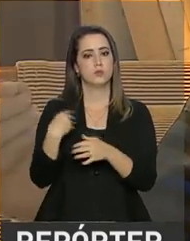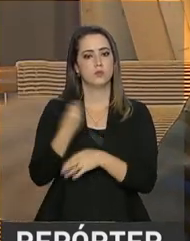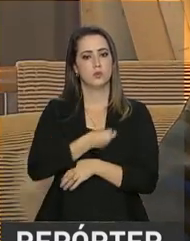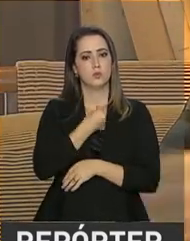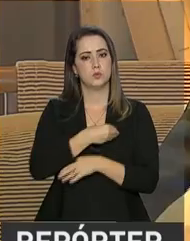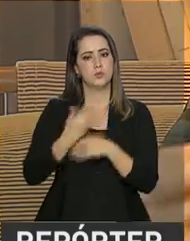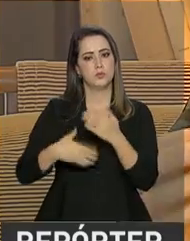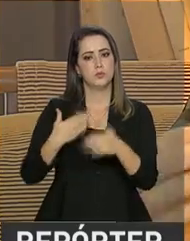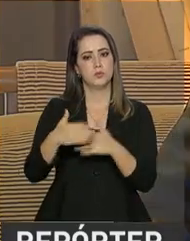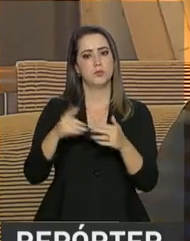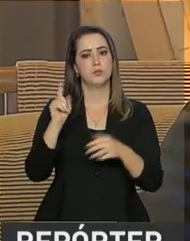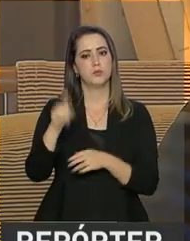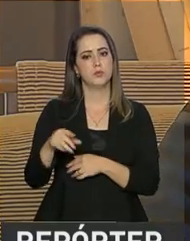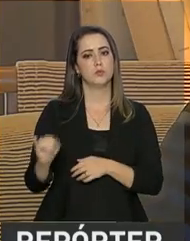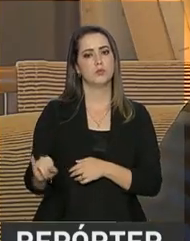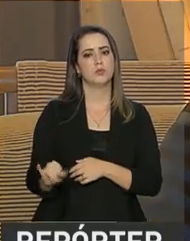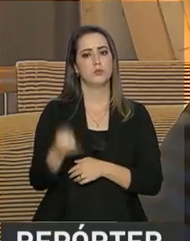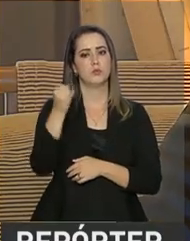isso é uma oportunidade incrível